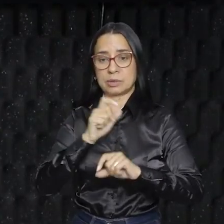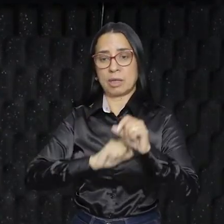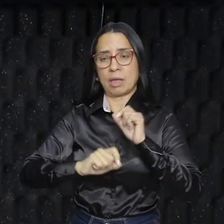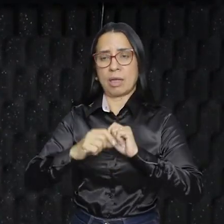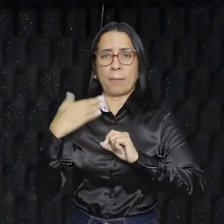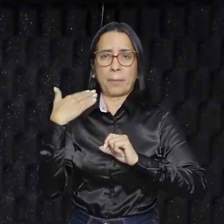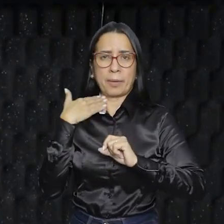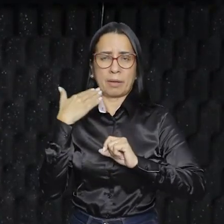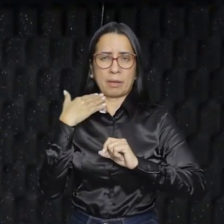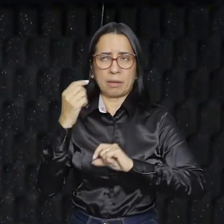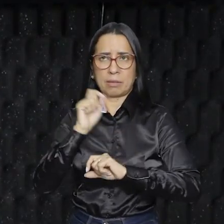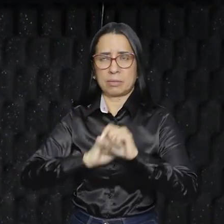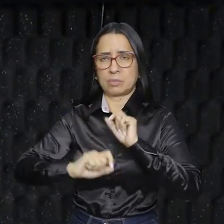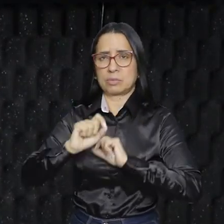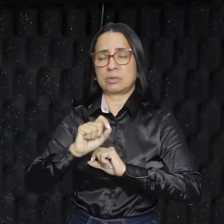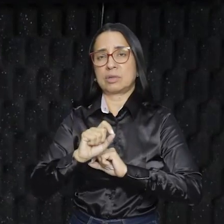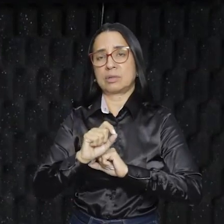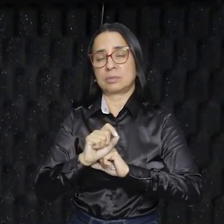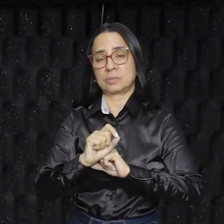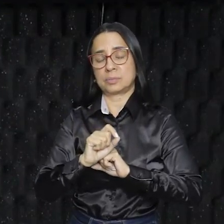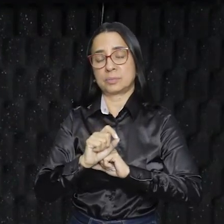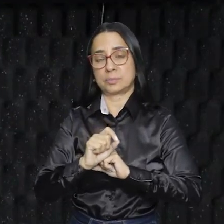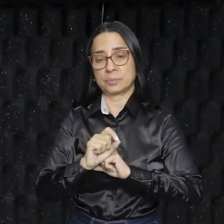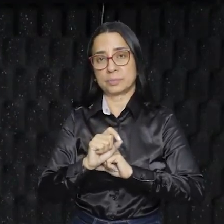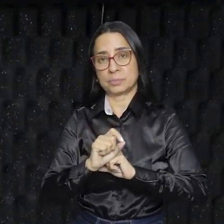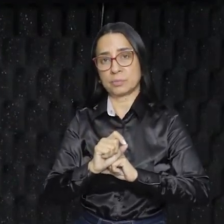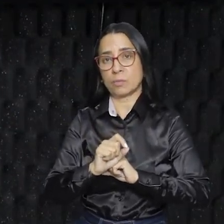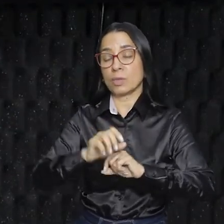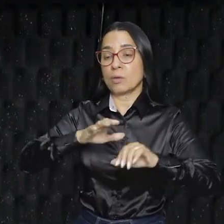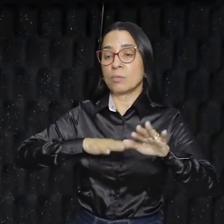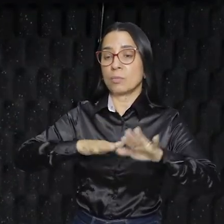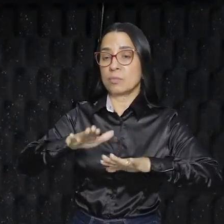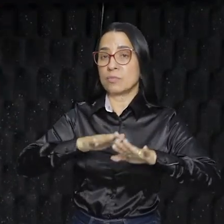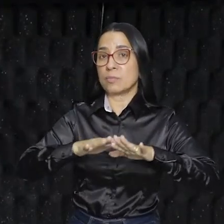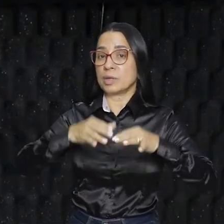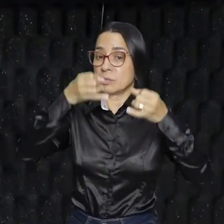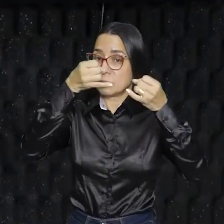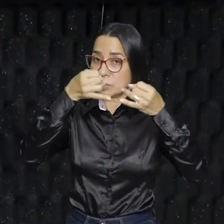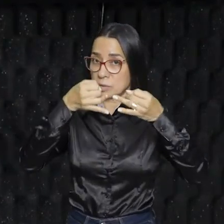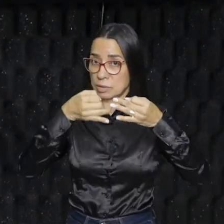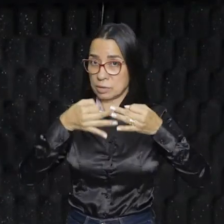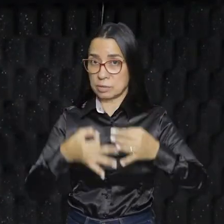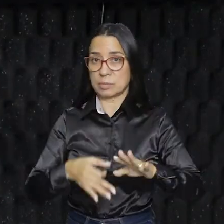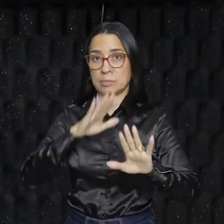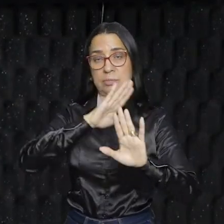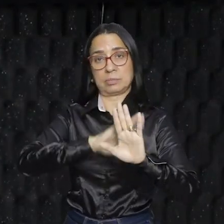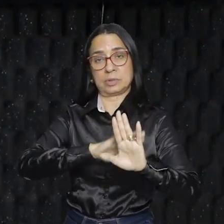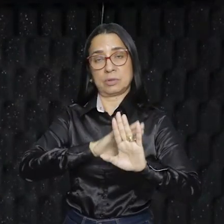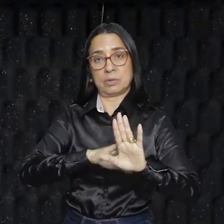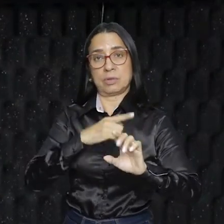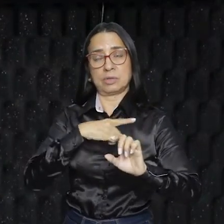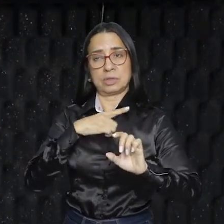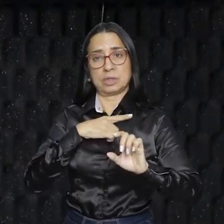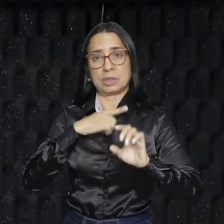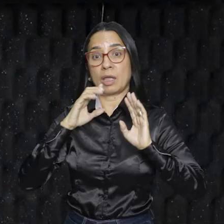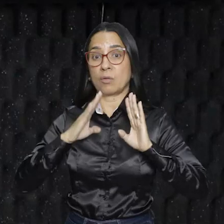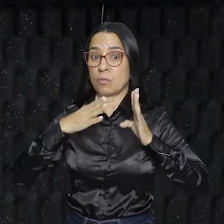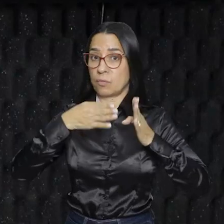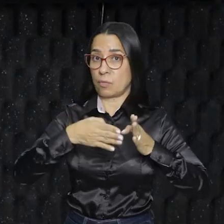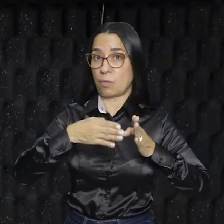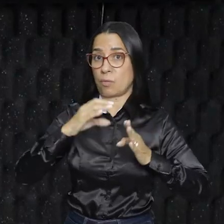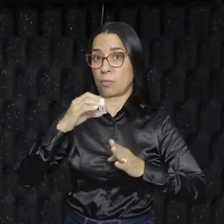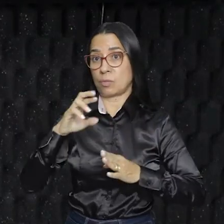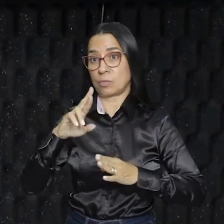banqueiros. Um movimento que a justificativa ideológica tem um caráter